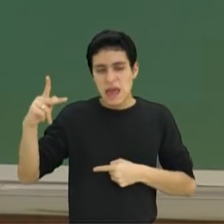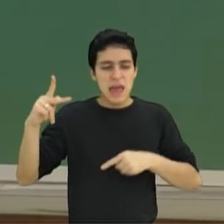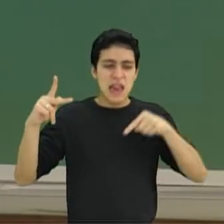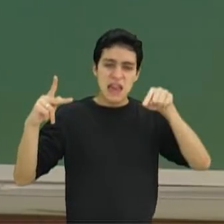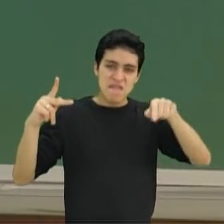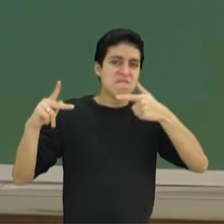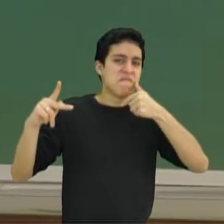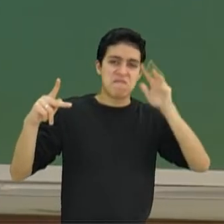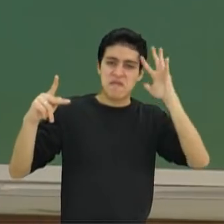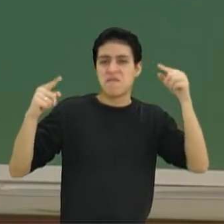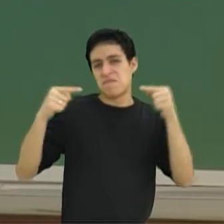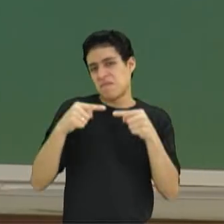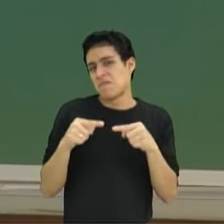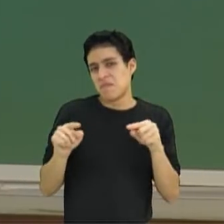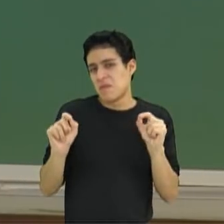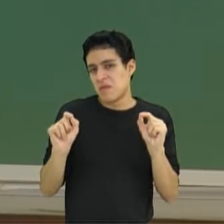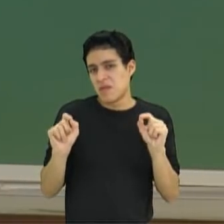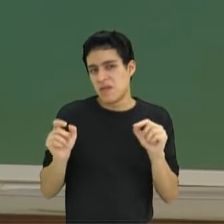no seu posicionamento.